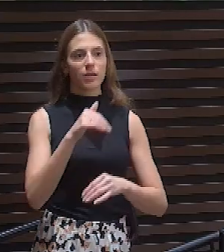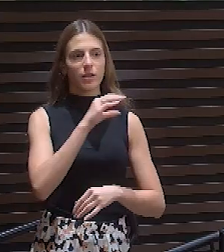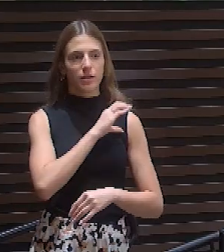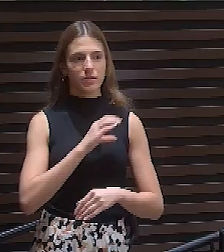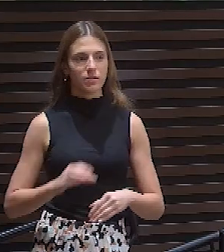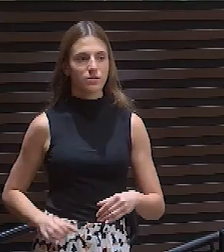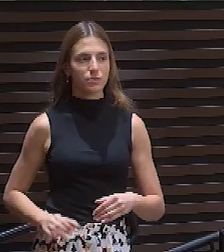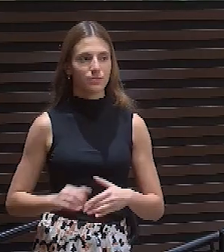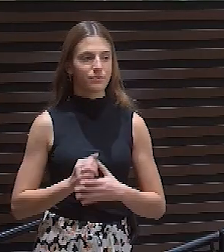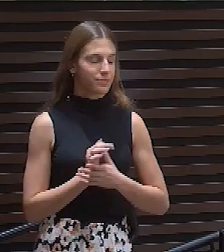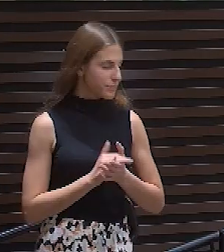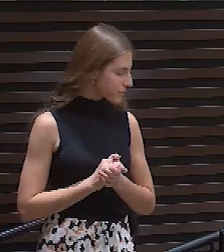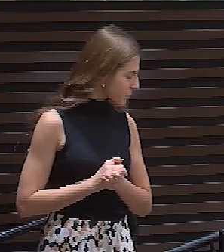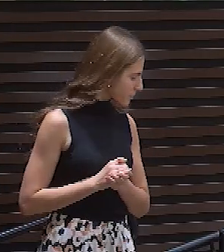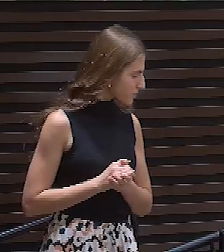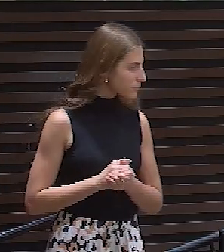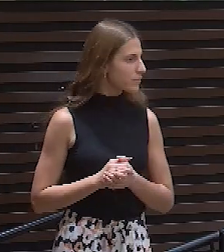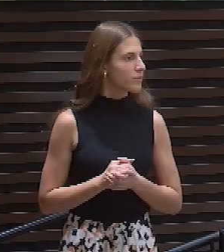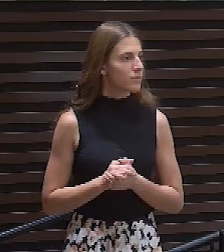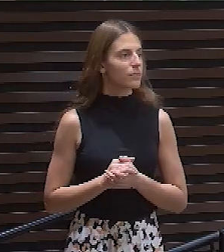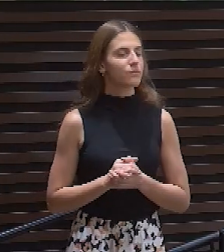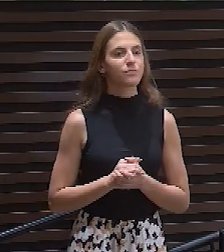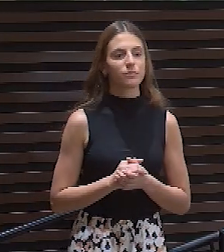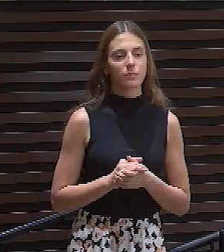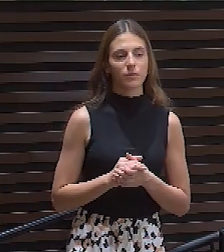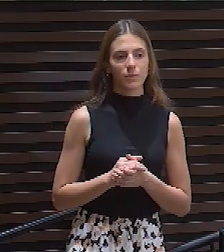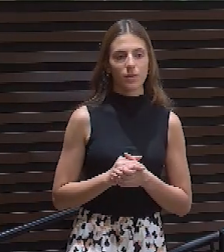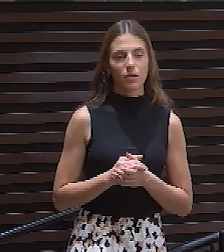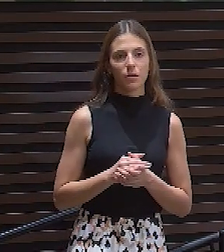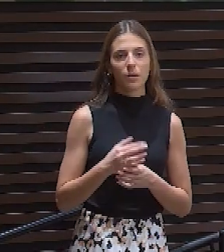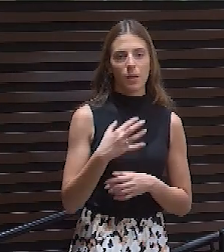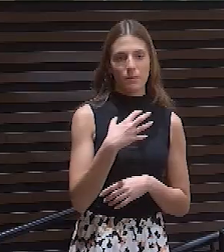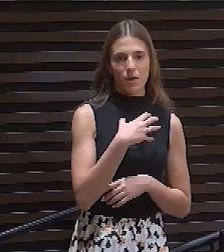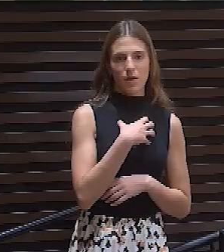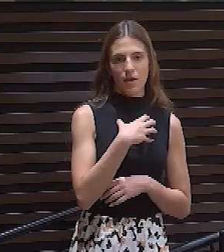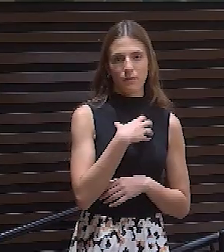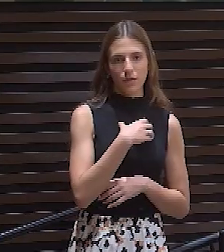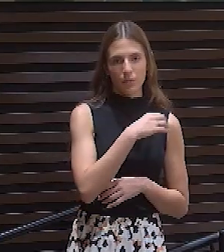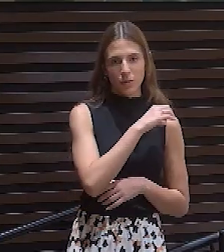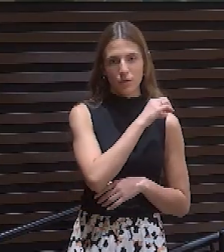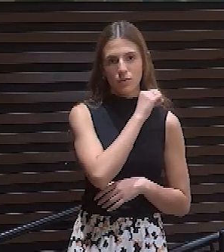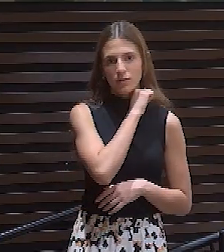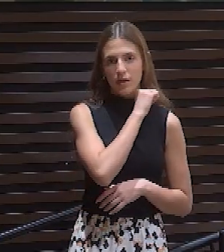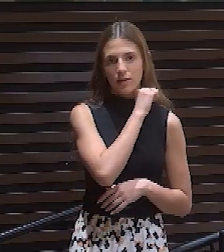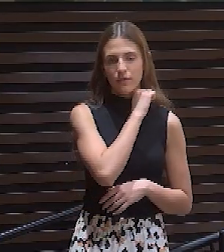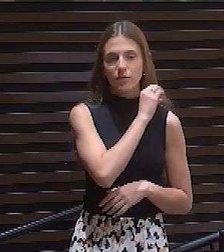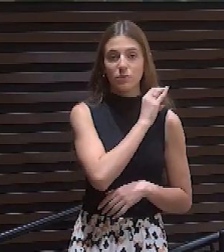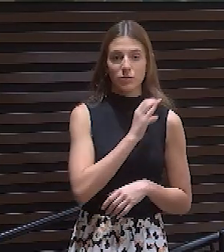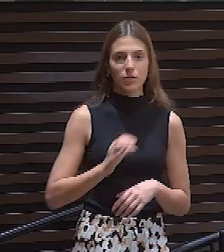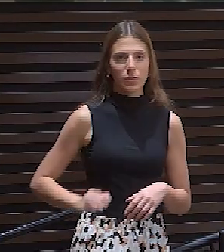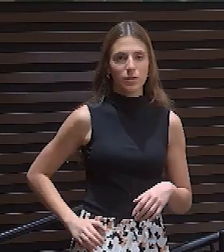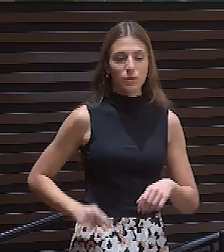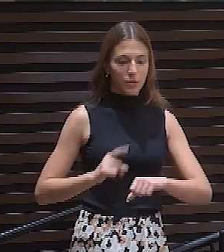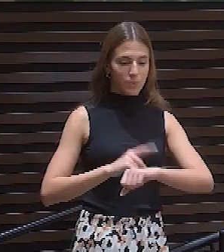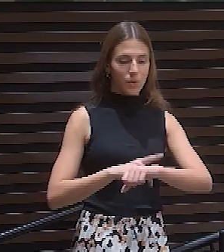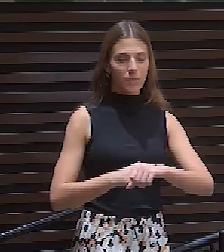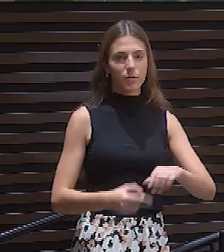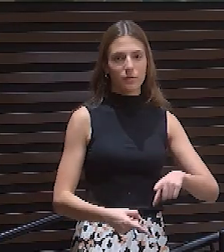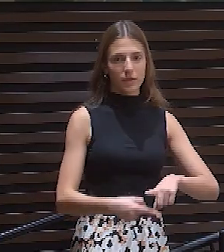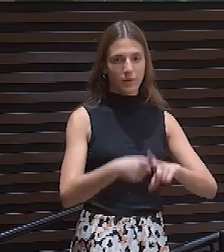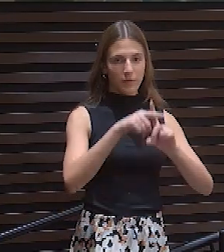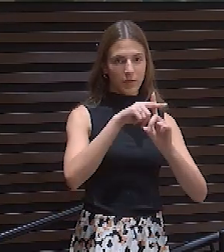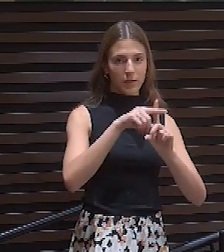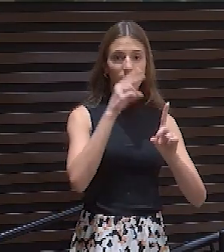Muito bem. Um tipo do sacrifício de Cristo quando foi levantado. Vamos dar uma olhada em João